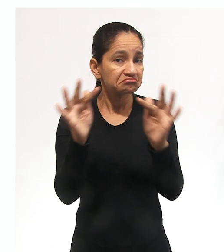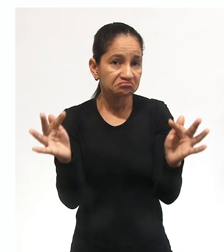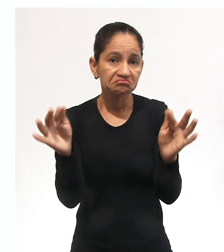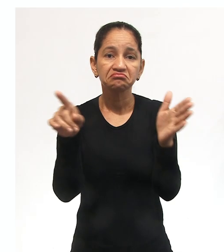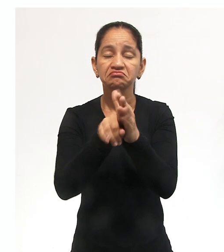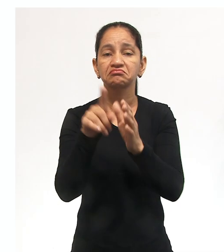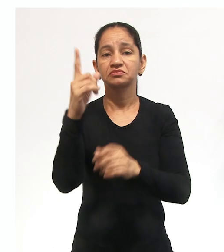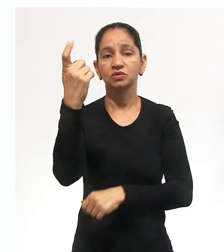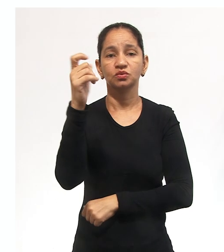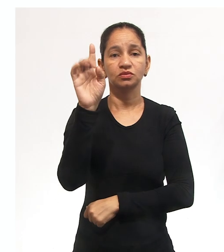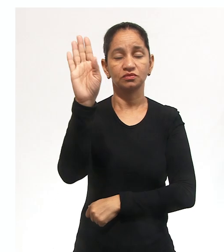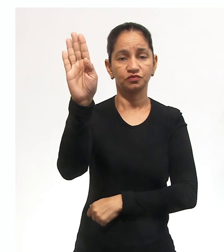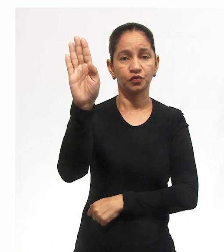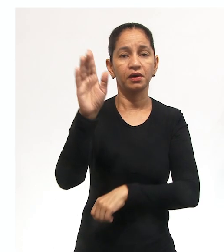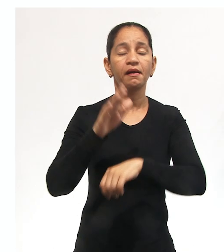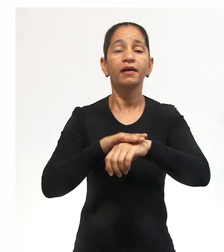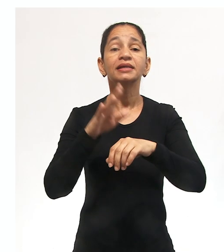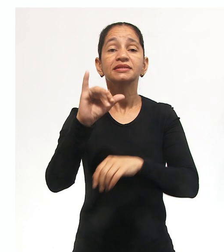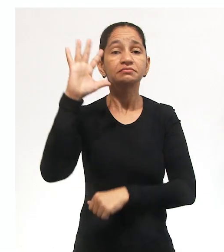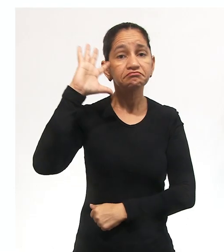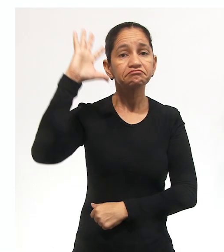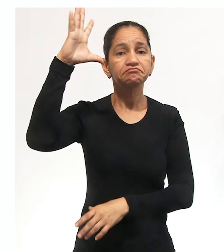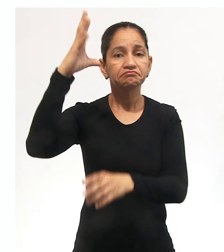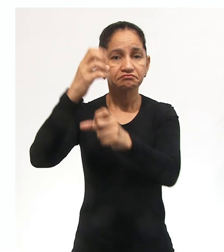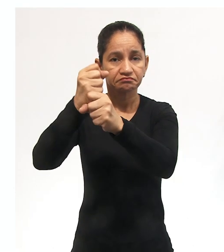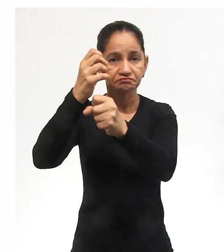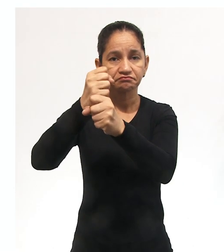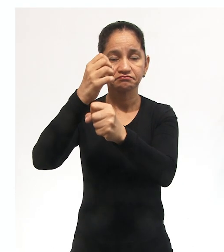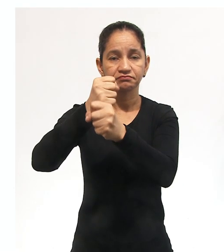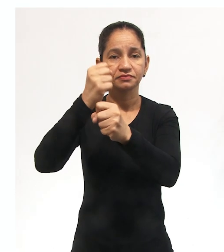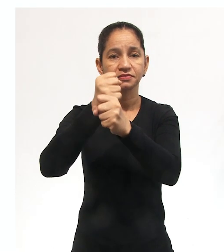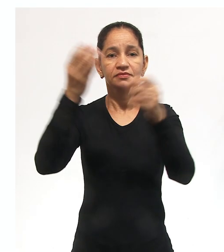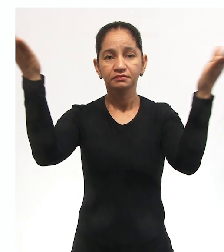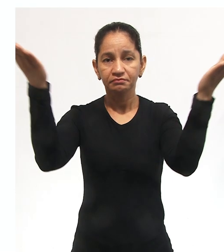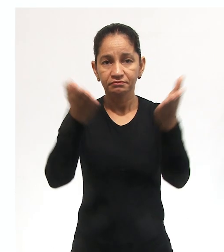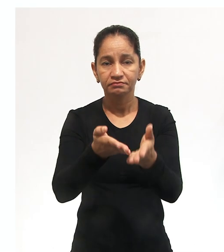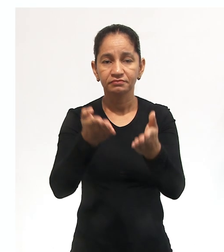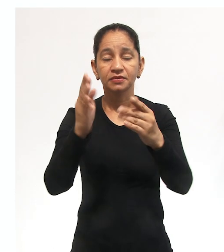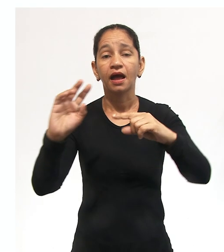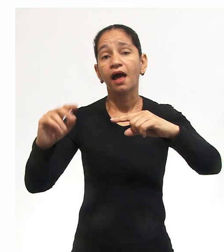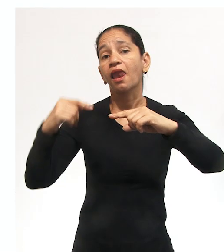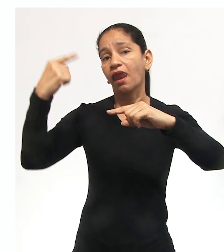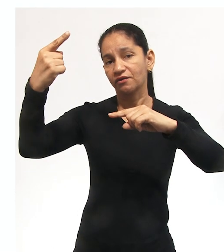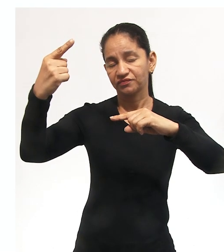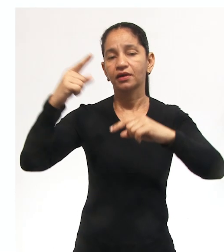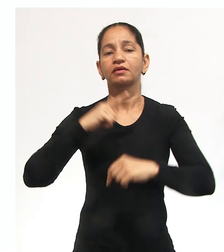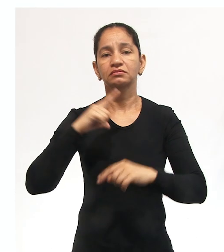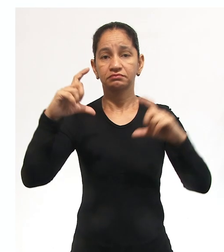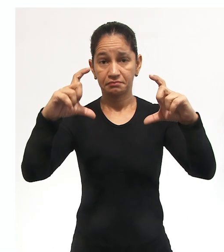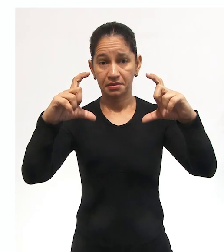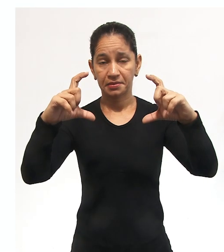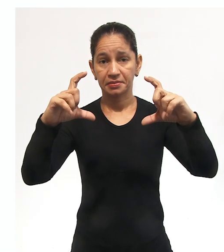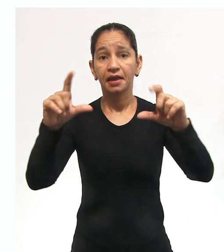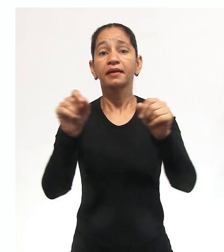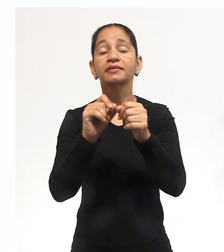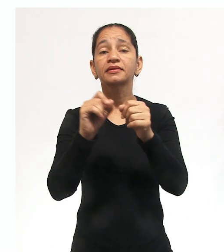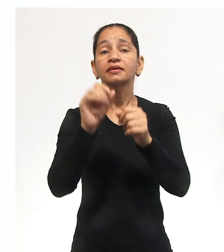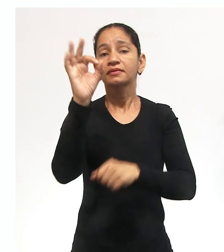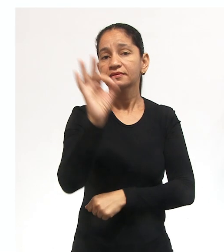for fazer resolvendo, né, essa potenciação, a gente vai ter